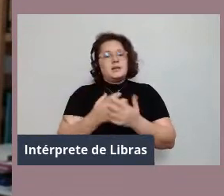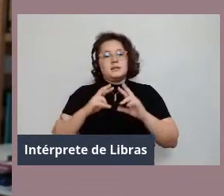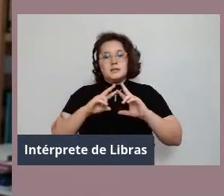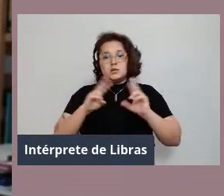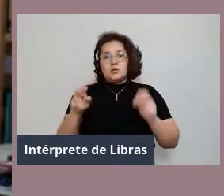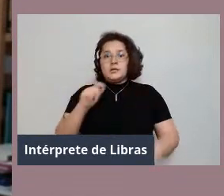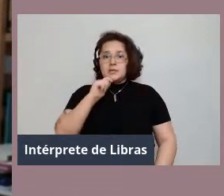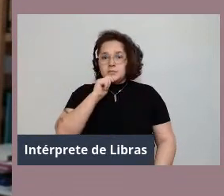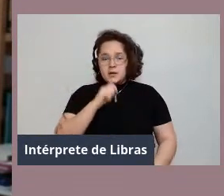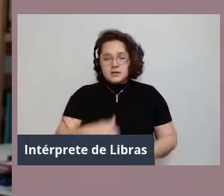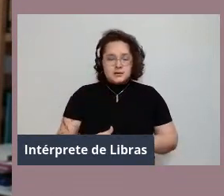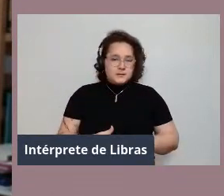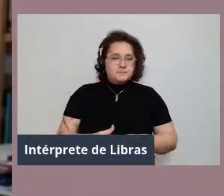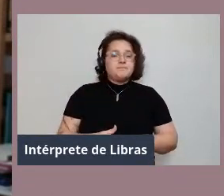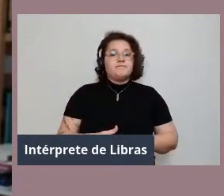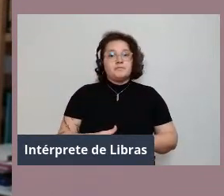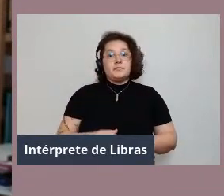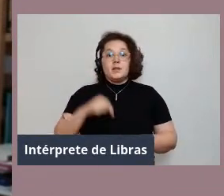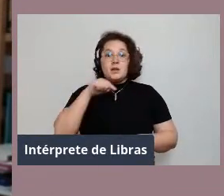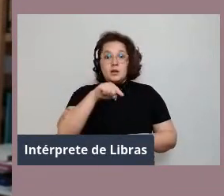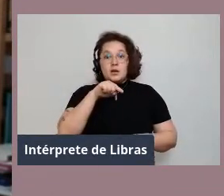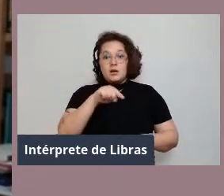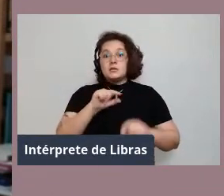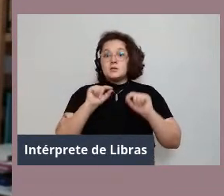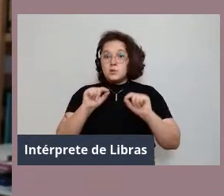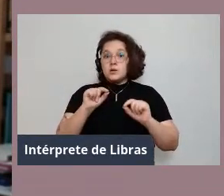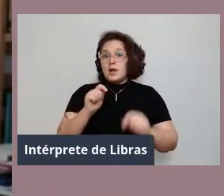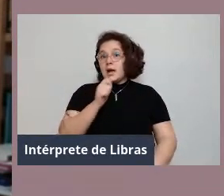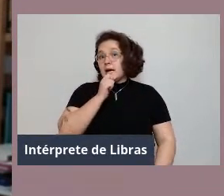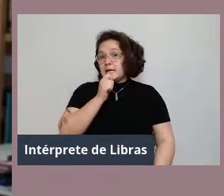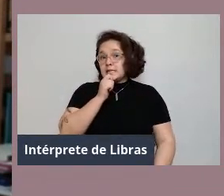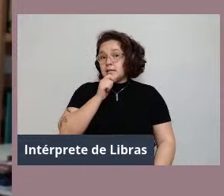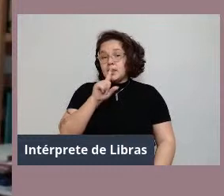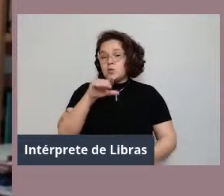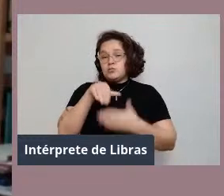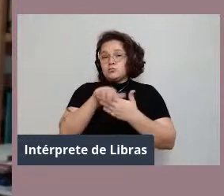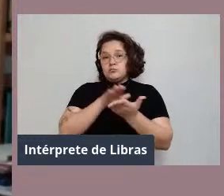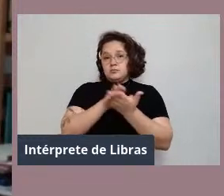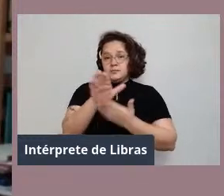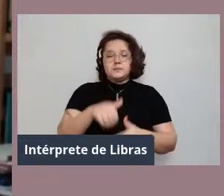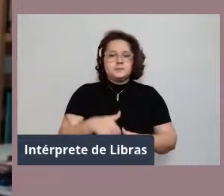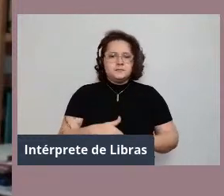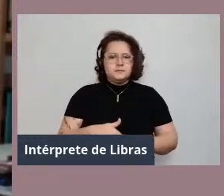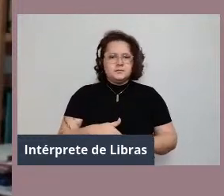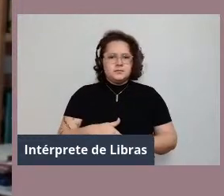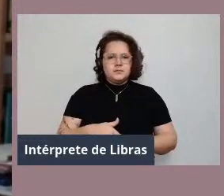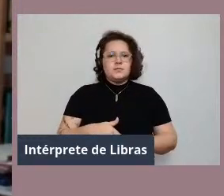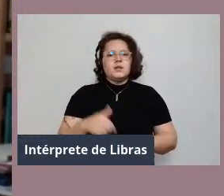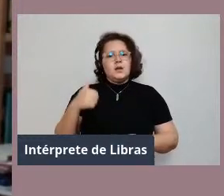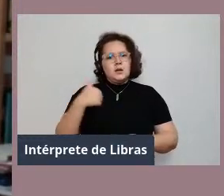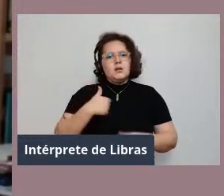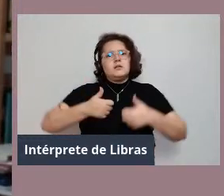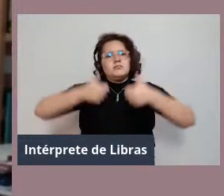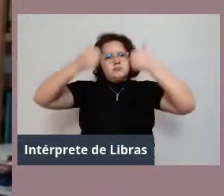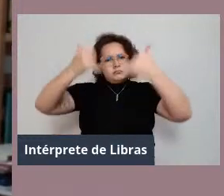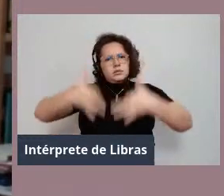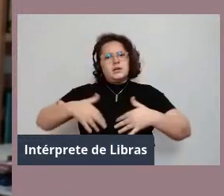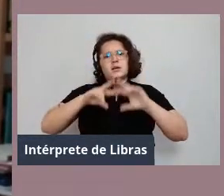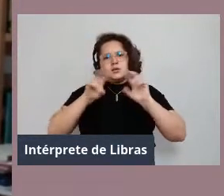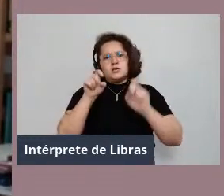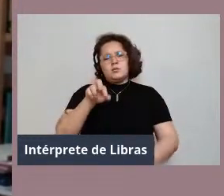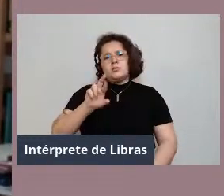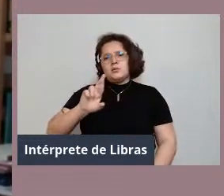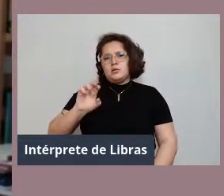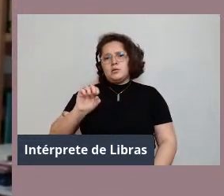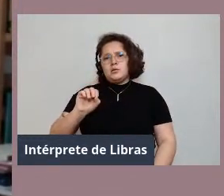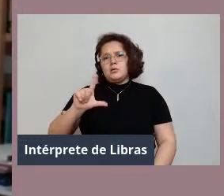altura ainda inédita, pois a primeira edição só viria a sair no ano seguinte. Comecei, então, a falar de Roland Barthes, de como